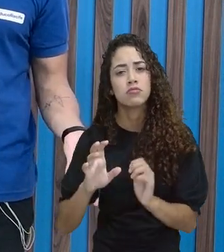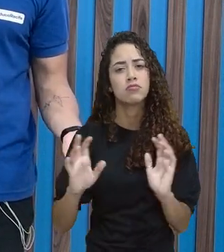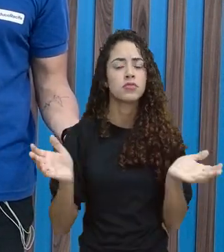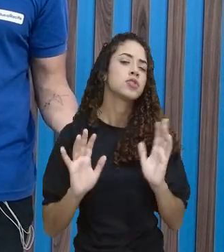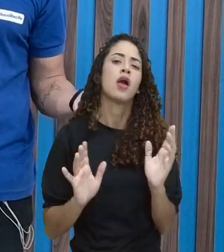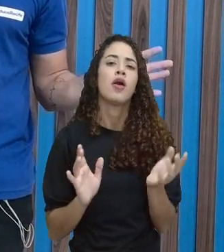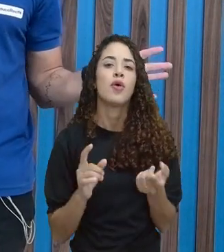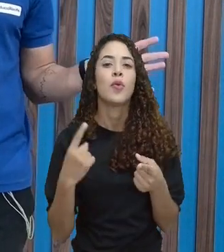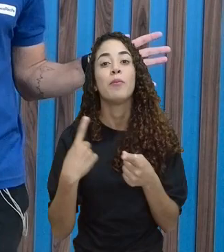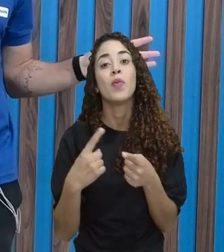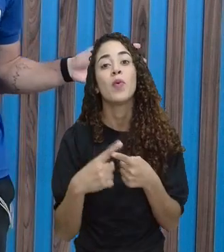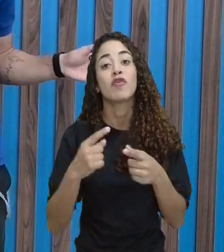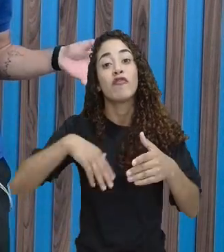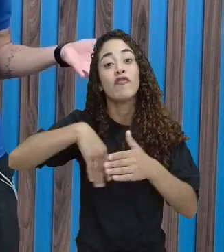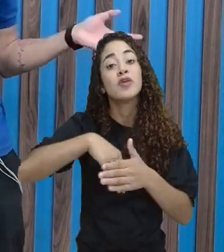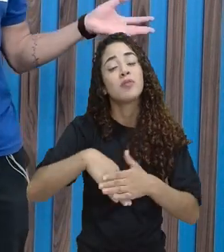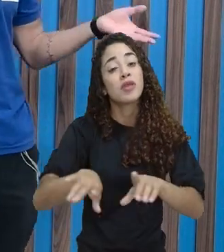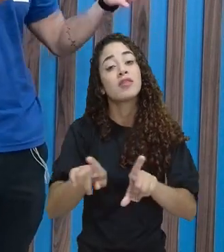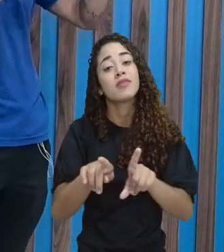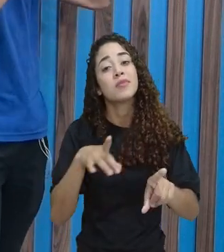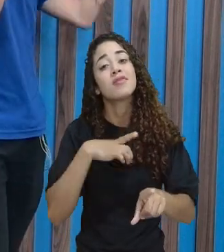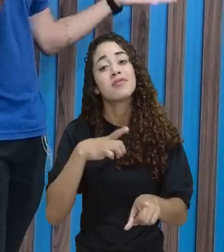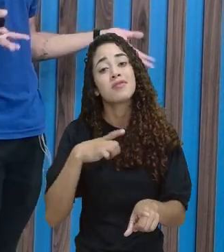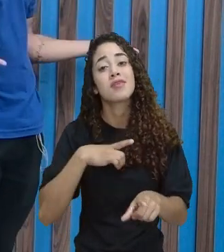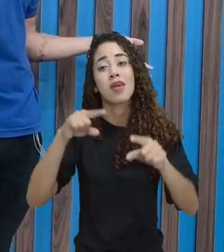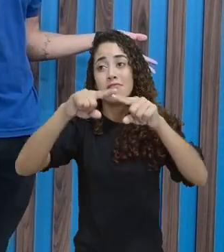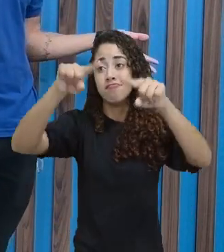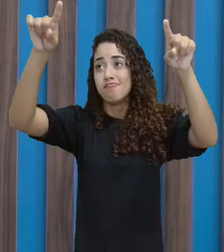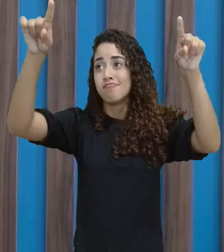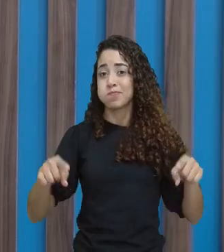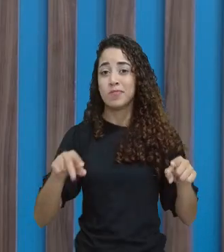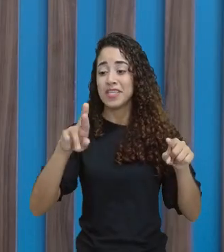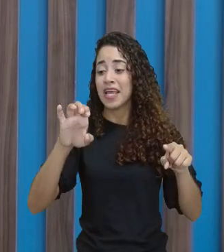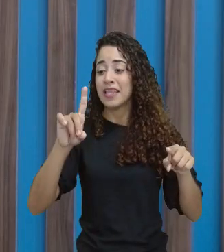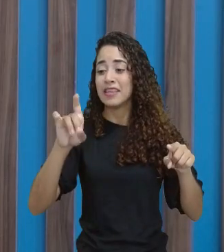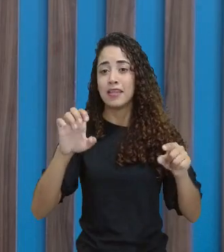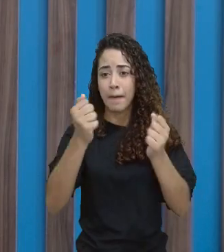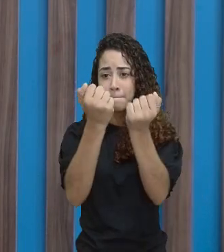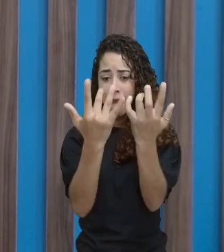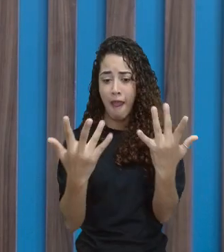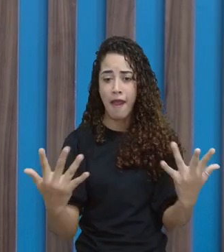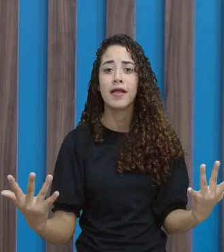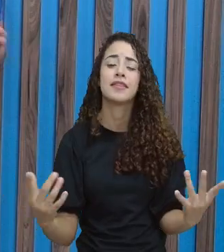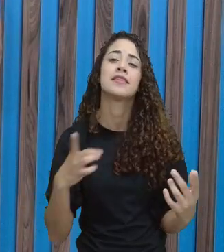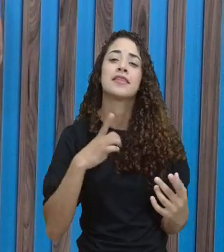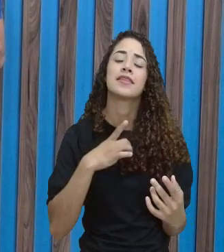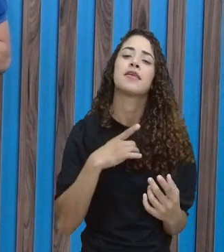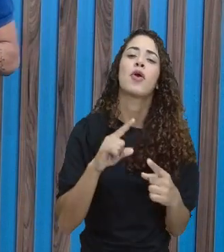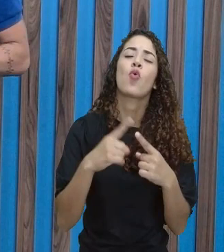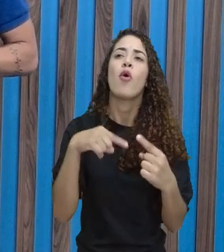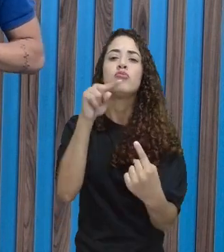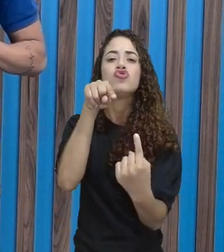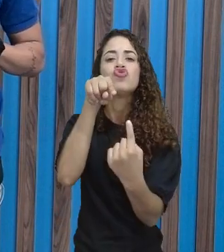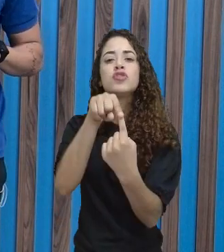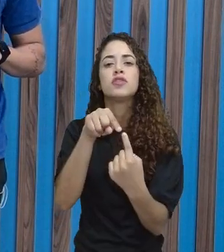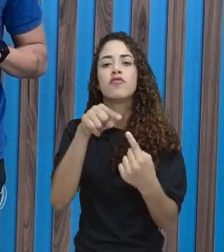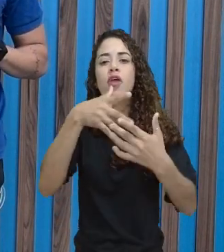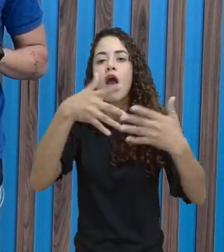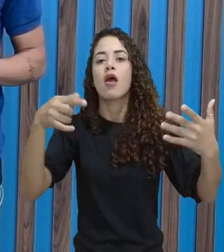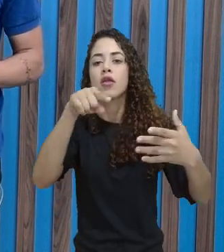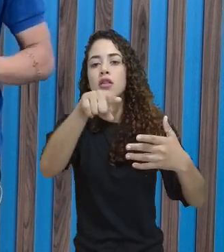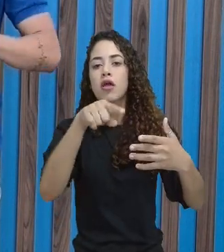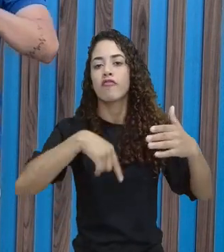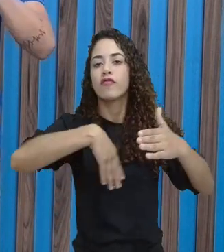rede. Não tem não? Lá na barra tem uma rede, né, professora? Sim, tem. Mas qual o objetivo da rede do